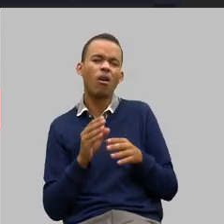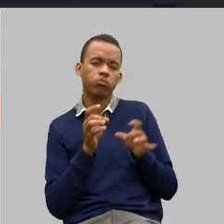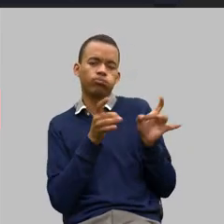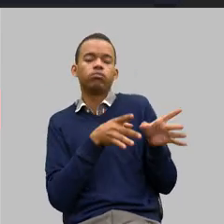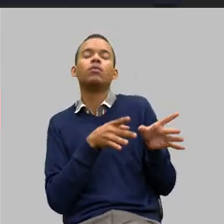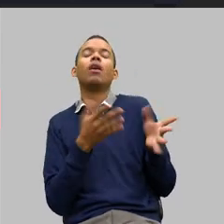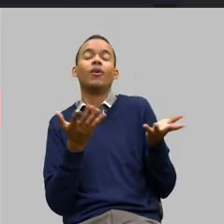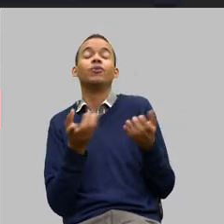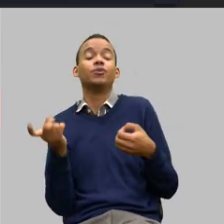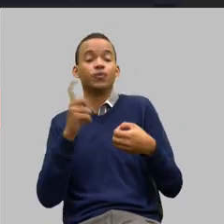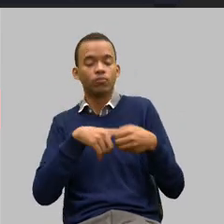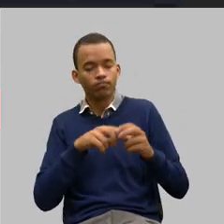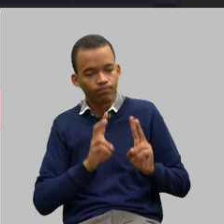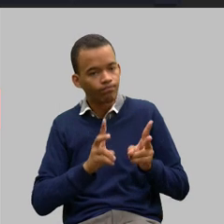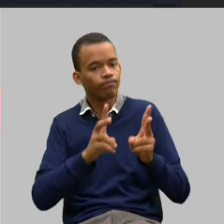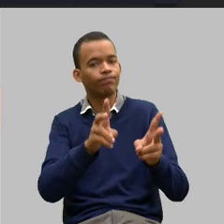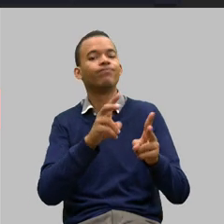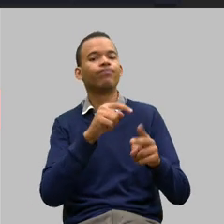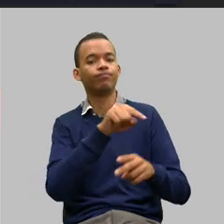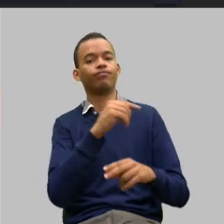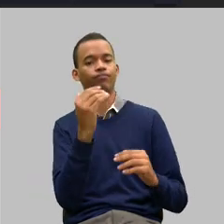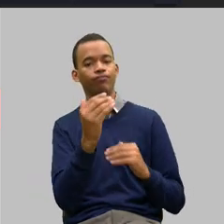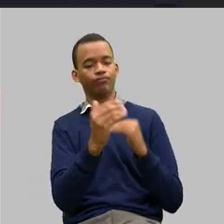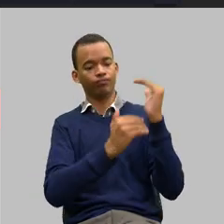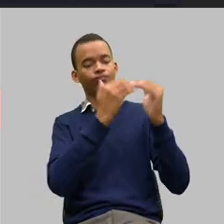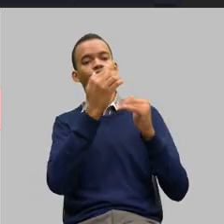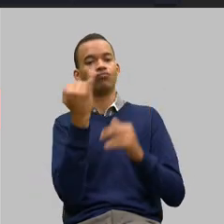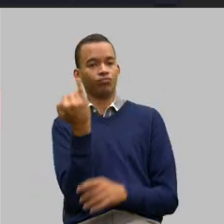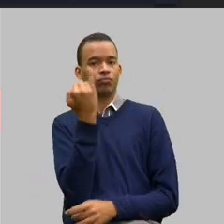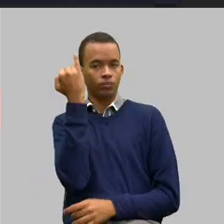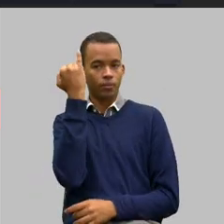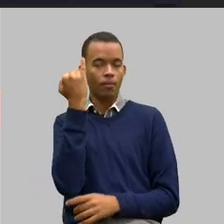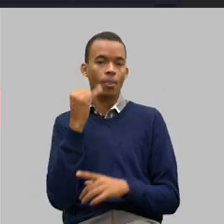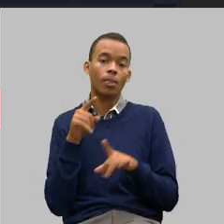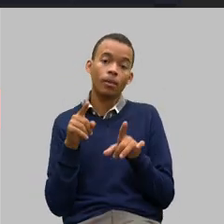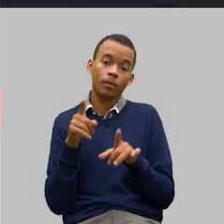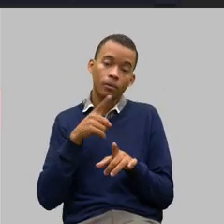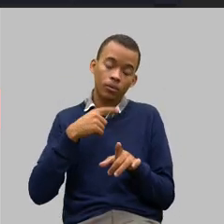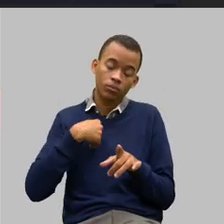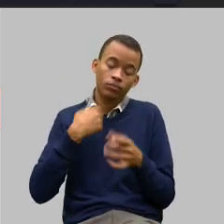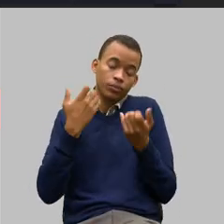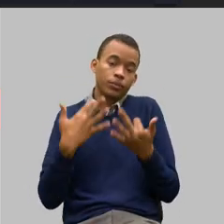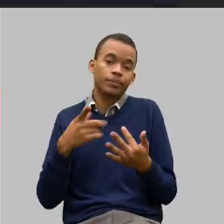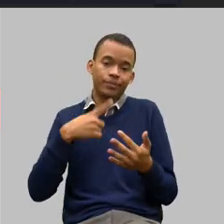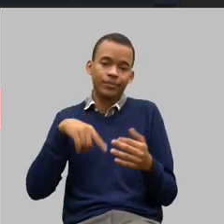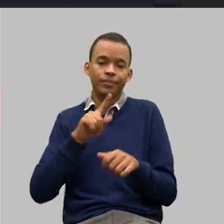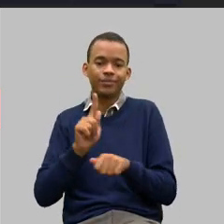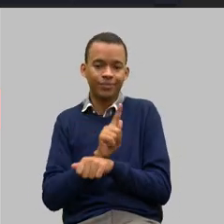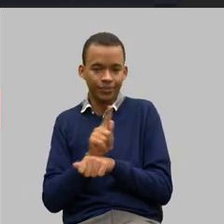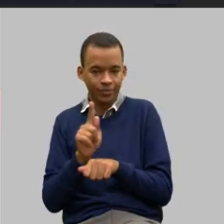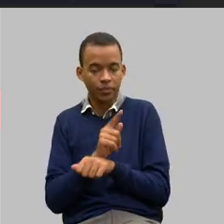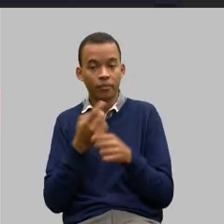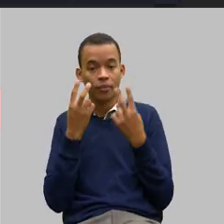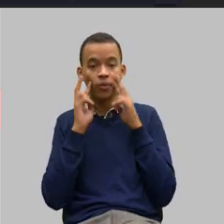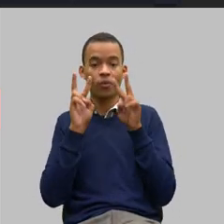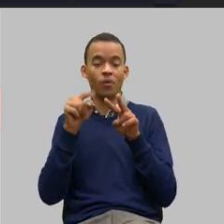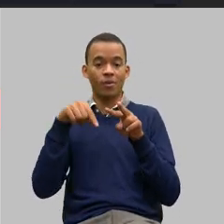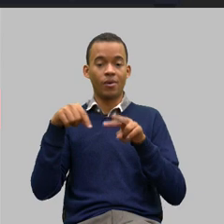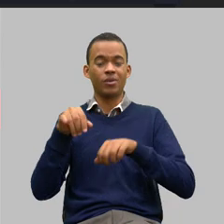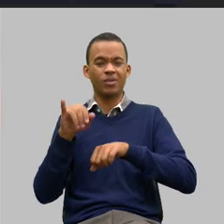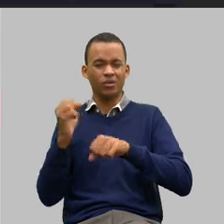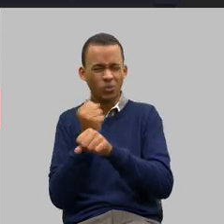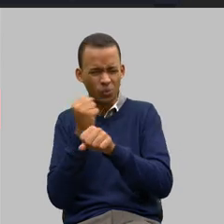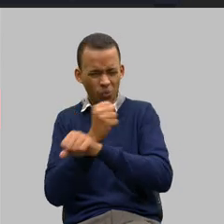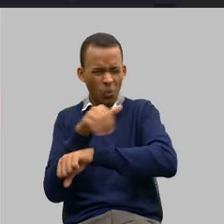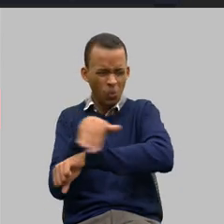poder avançar e eu falo que para paraa nossa gestão né Eh a visão paraa infraestrutura do Estado é uma